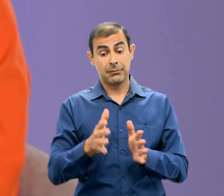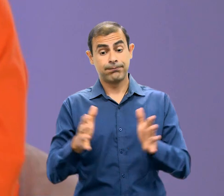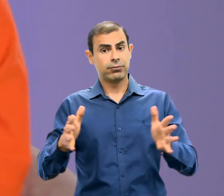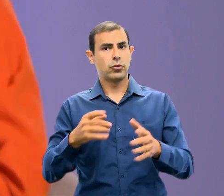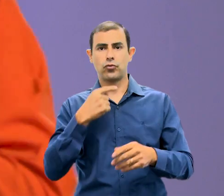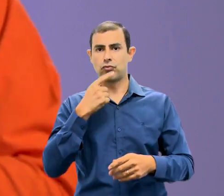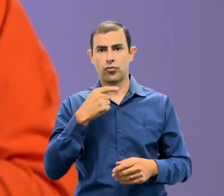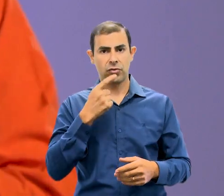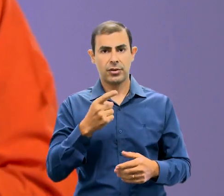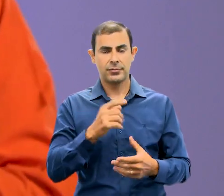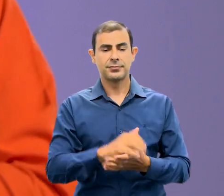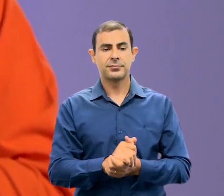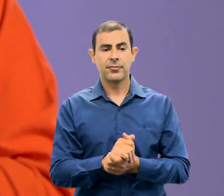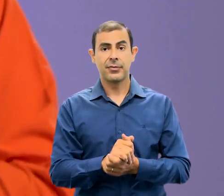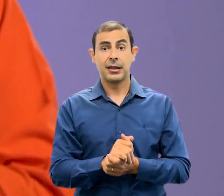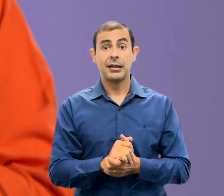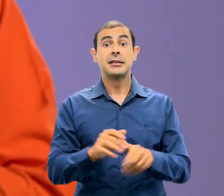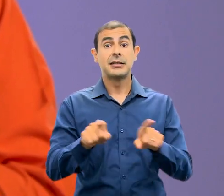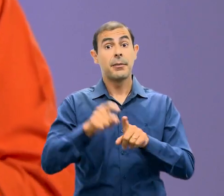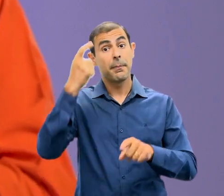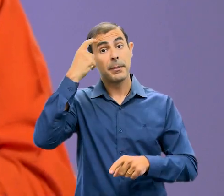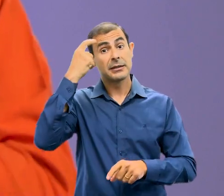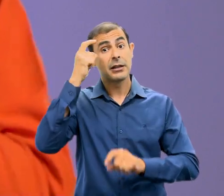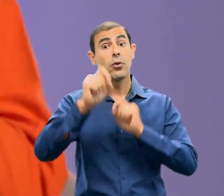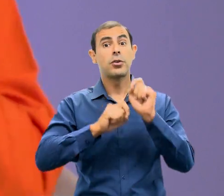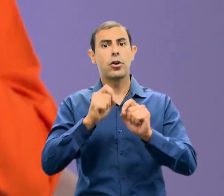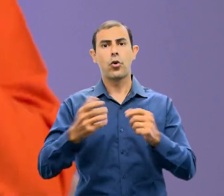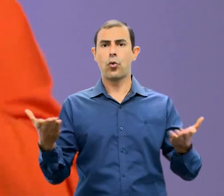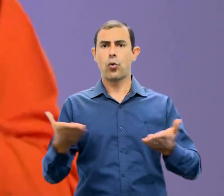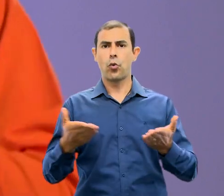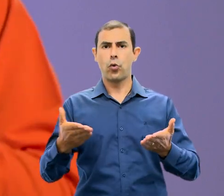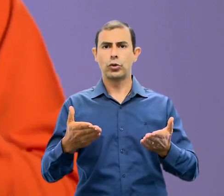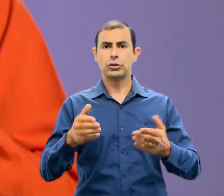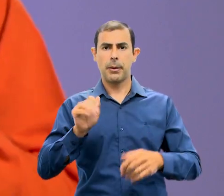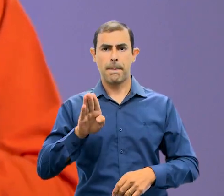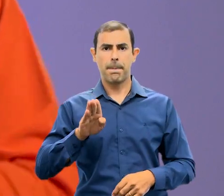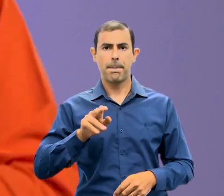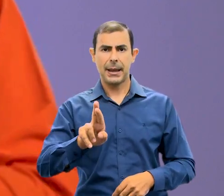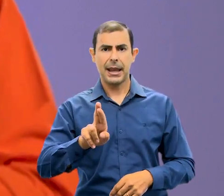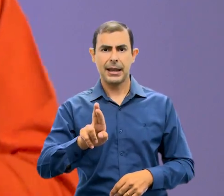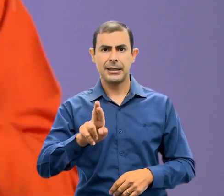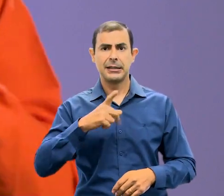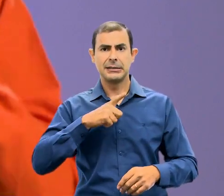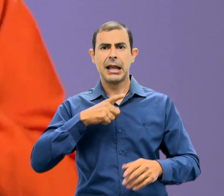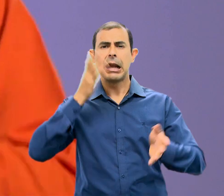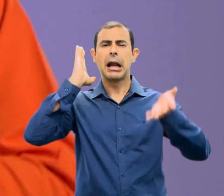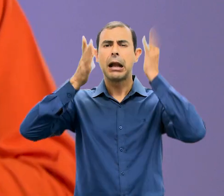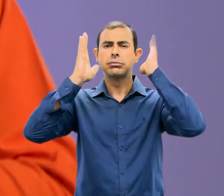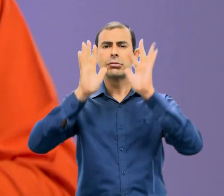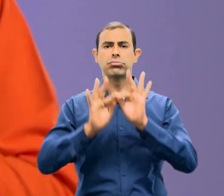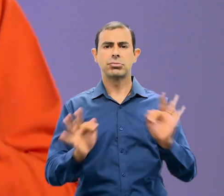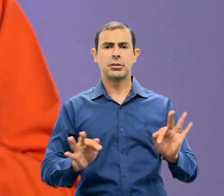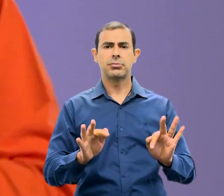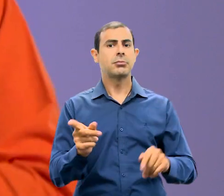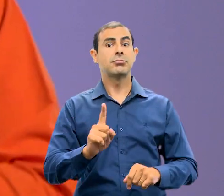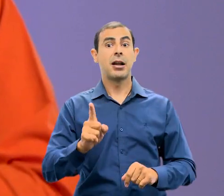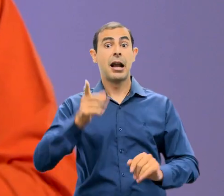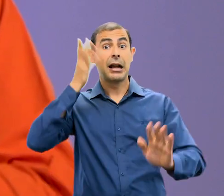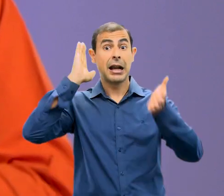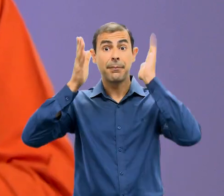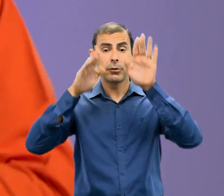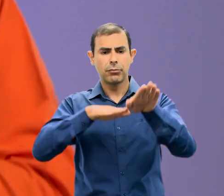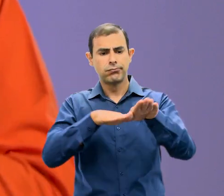E pensar também, Maria, que hoje as rodovias elas não têm caminhões simples, elas têm bitrem, caminhões de 40 toneladas,